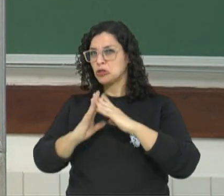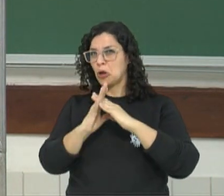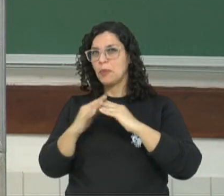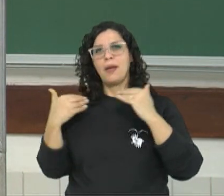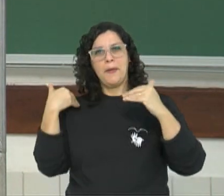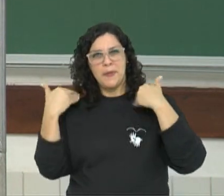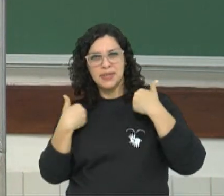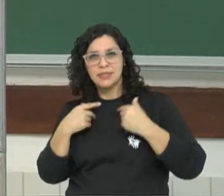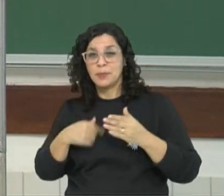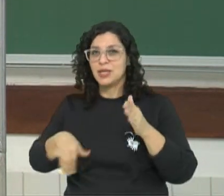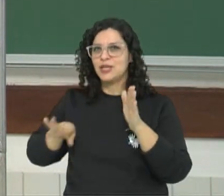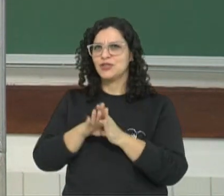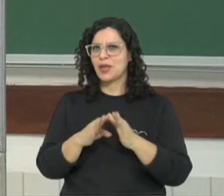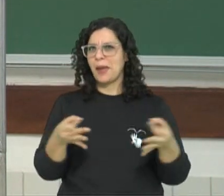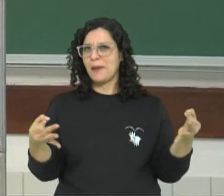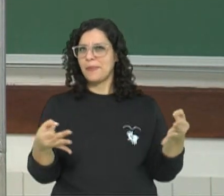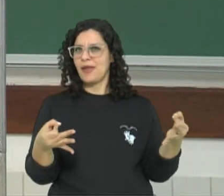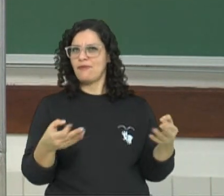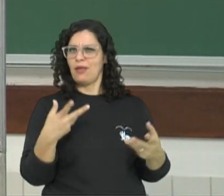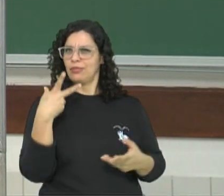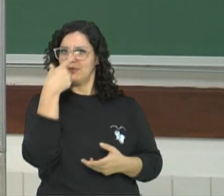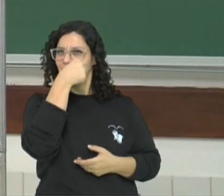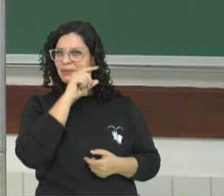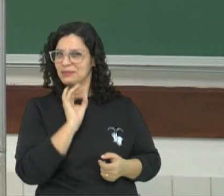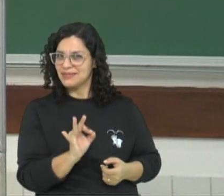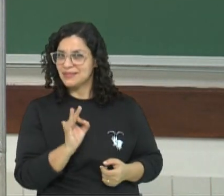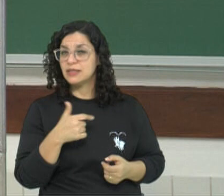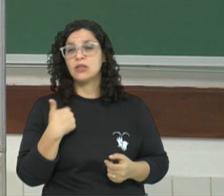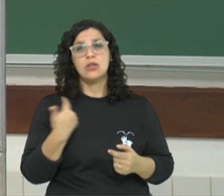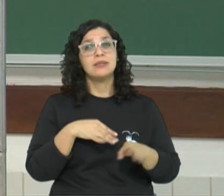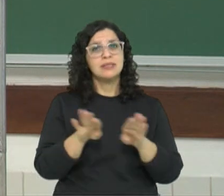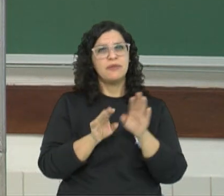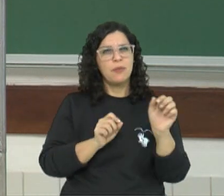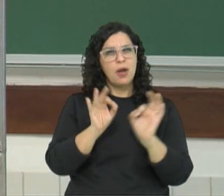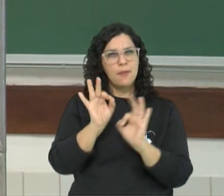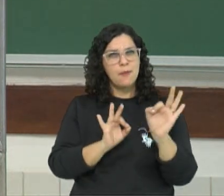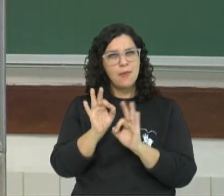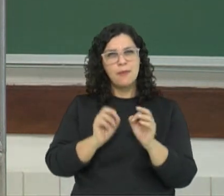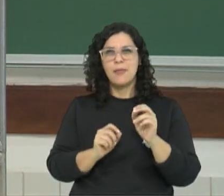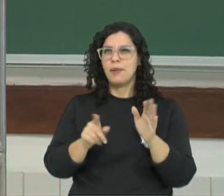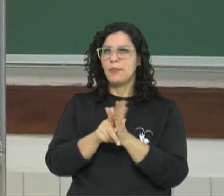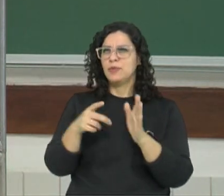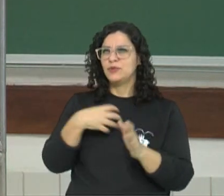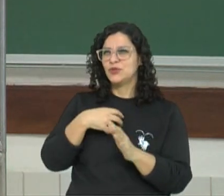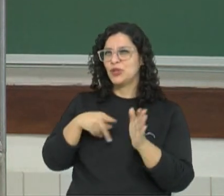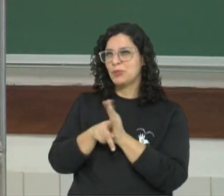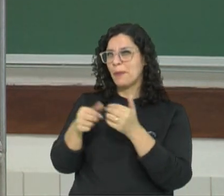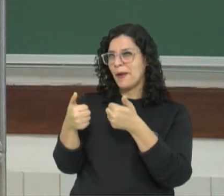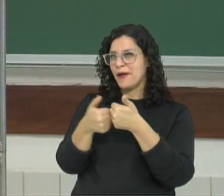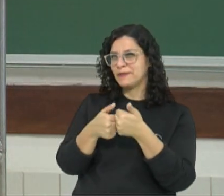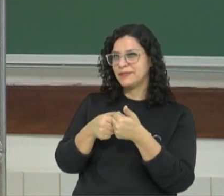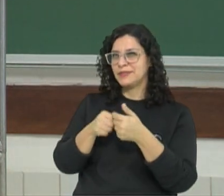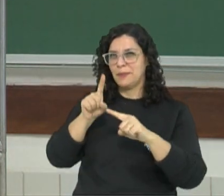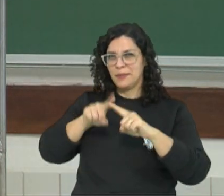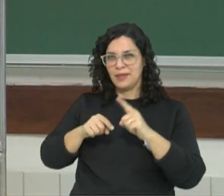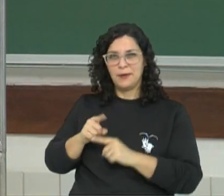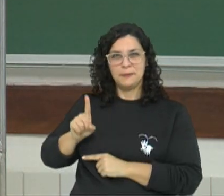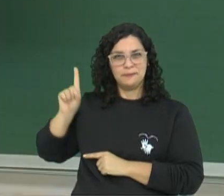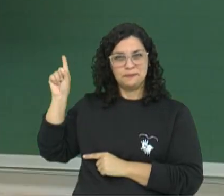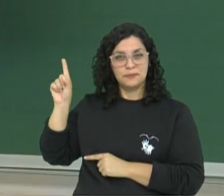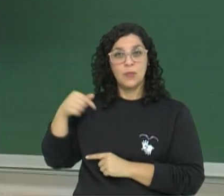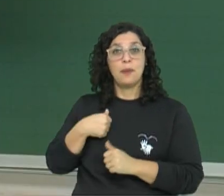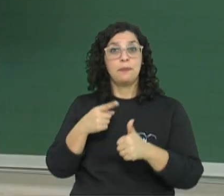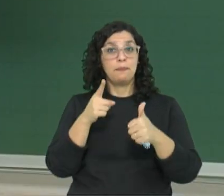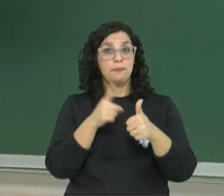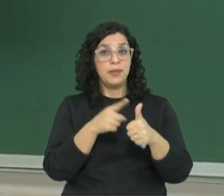toda, certo? Para chegar apresentável, é a mesma coisa que nós vamos dar um trato nas unidades, certo? Então o que eu faço aqui? Primeira coisa, eu